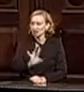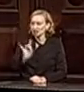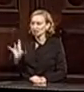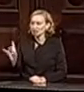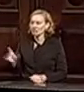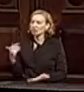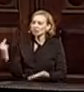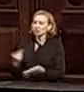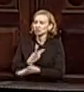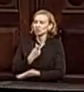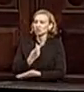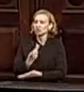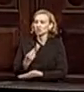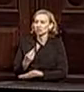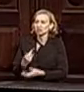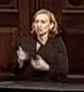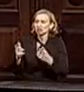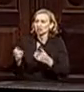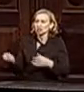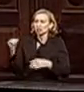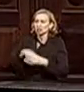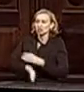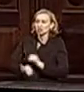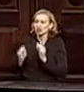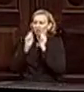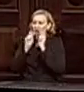prevaleça, tanto nessa casa, quanto no